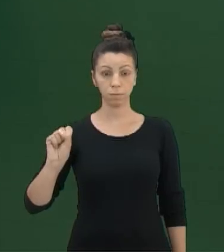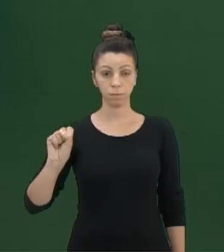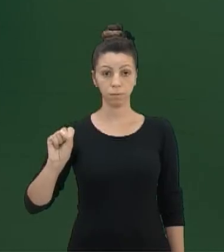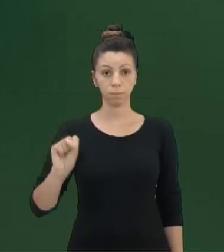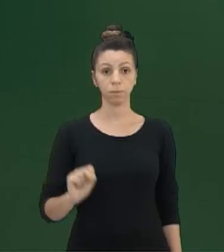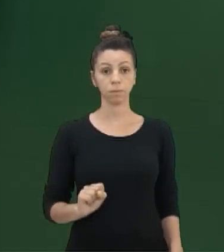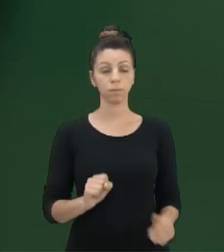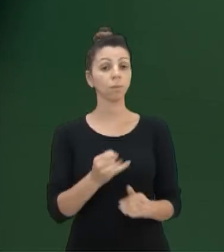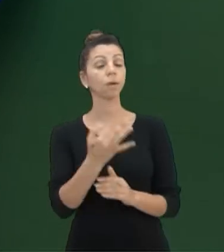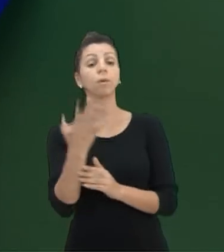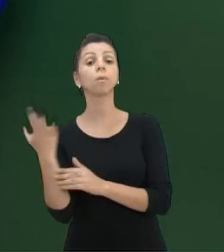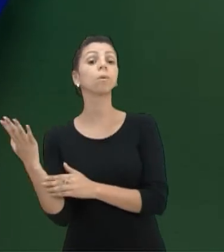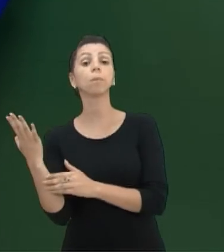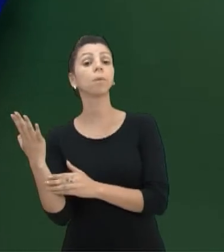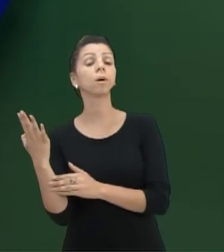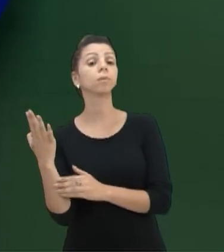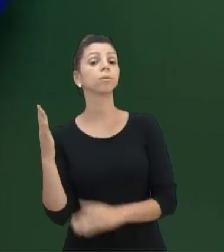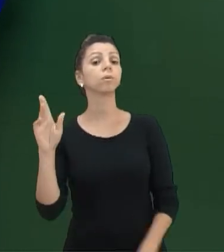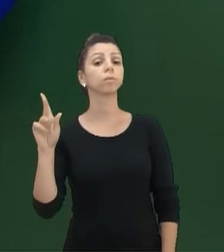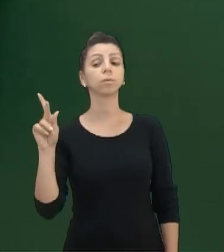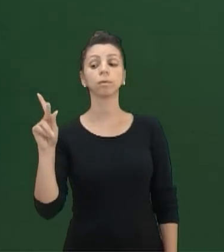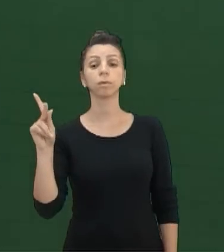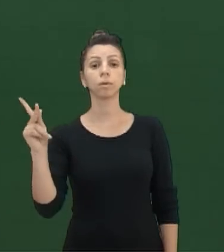vão valer quantos alqueires?